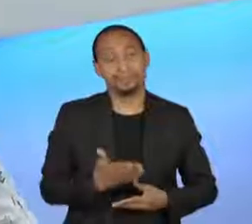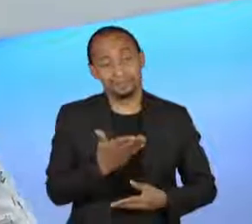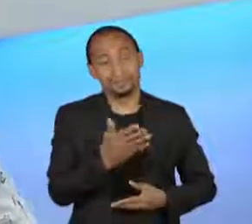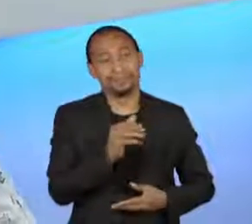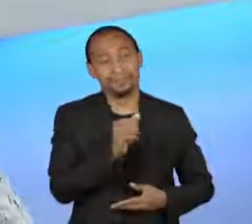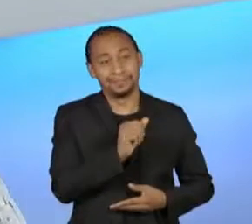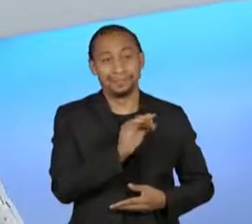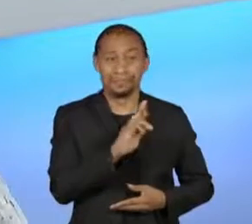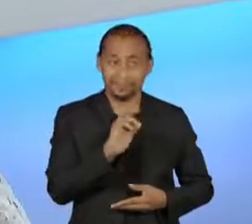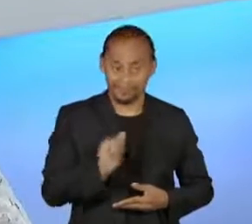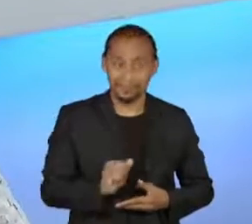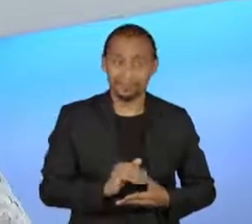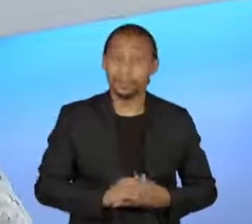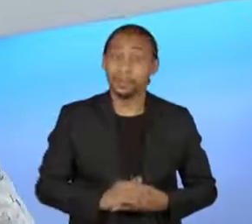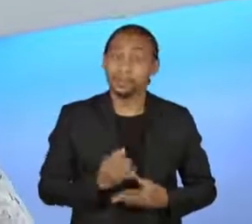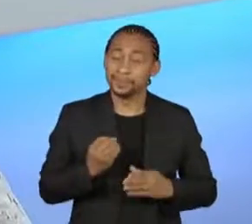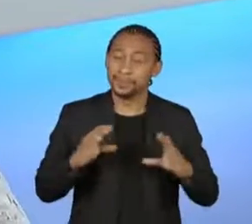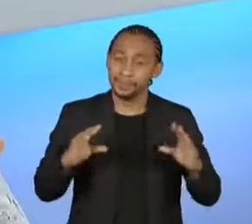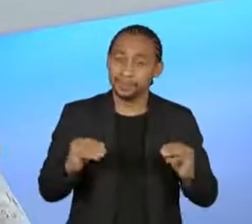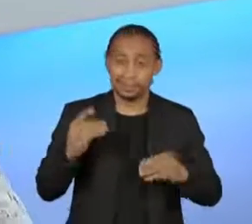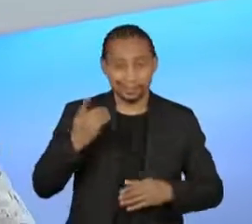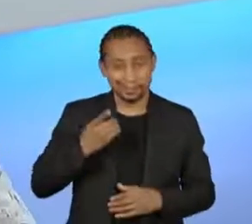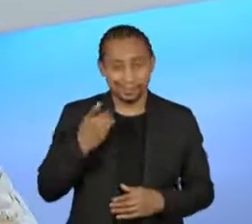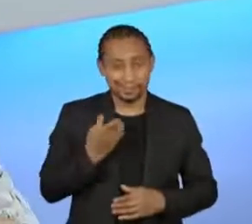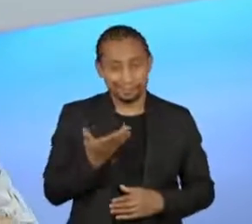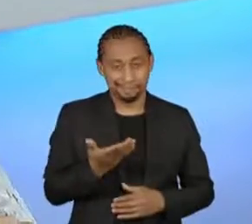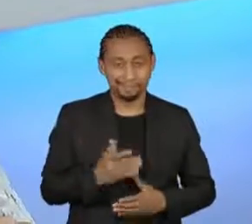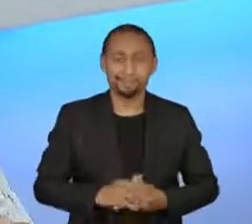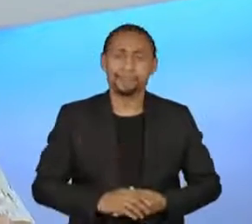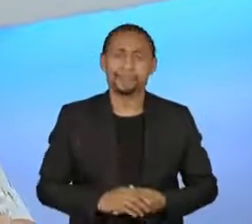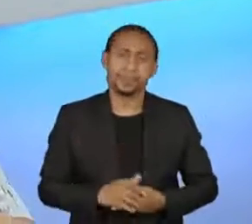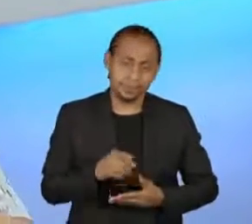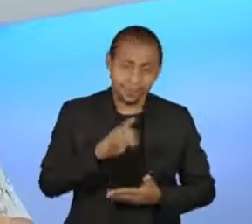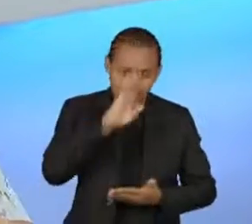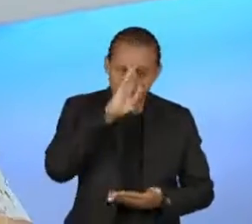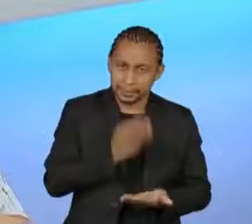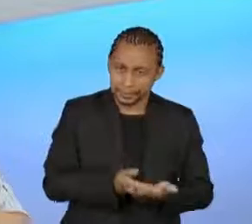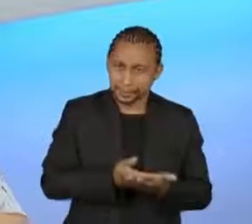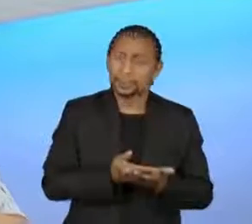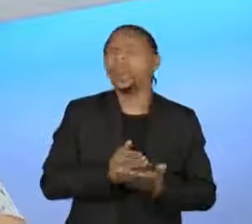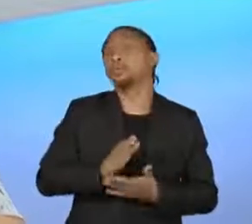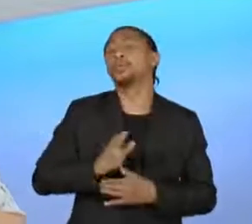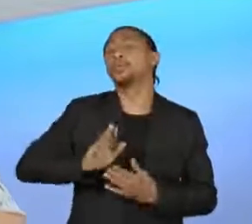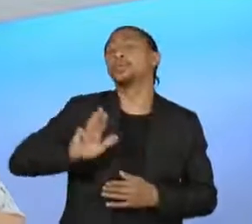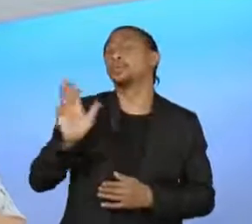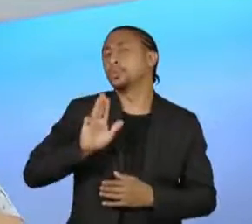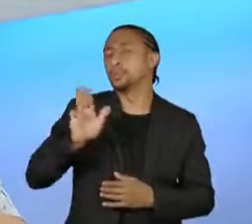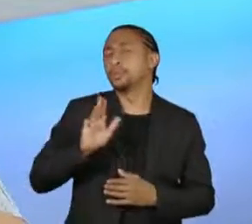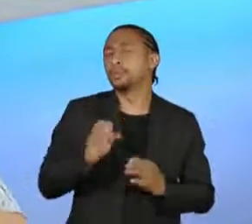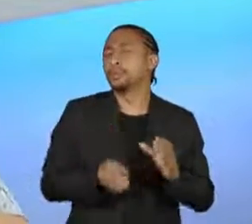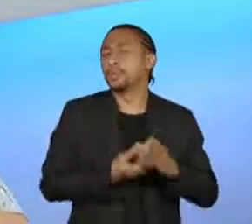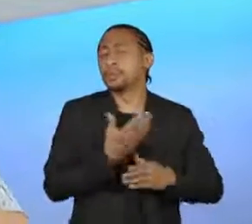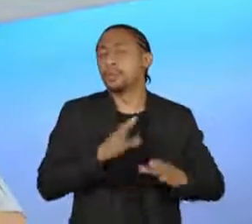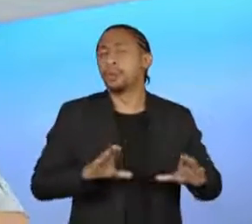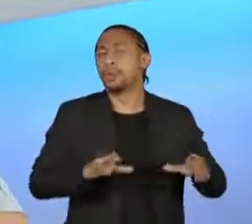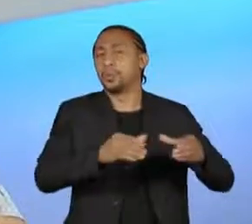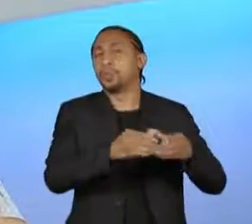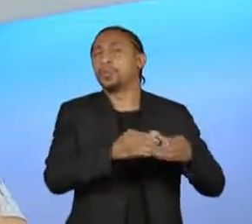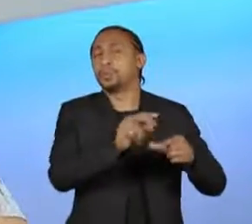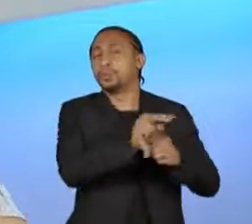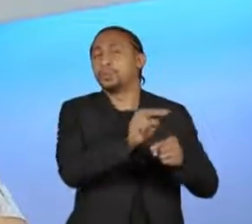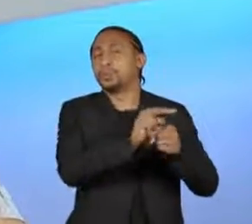Boa noite, deputada. A senhora acredita que o governo Lula vai criar uma autoridade climática ligada